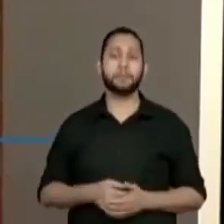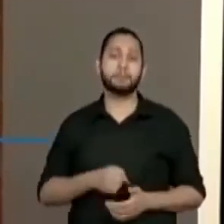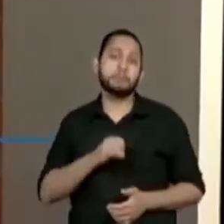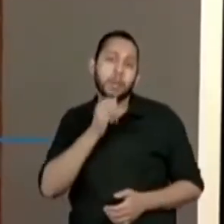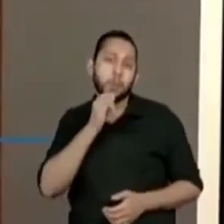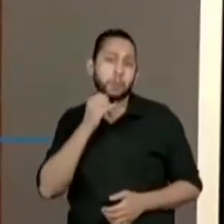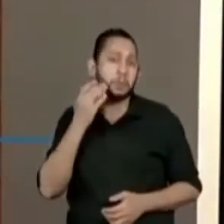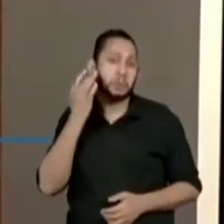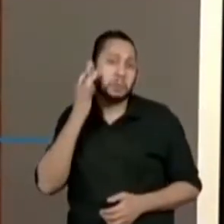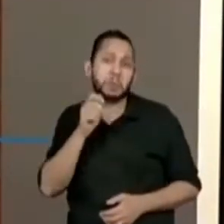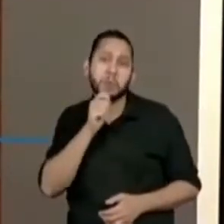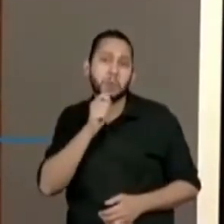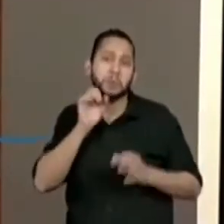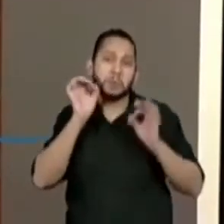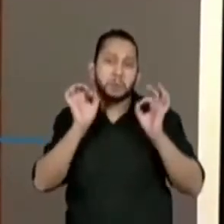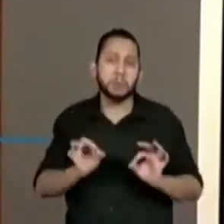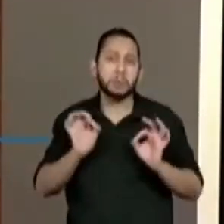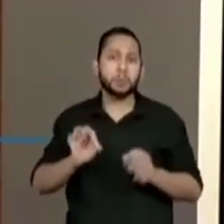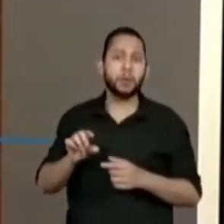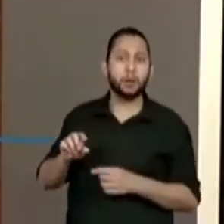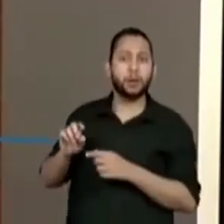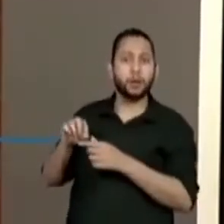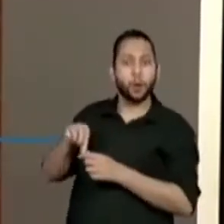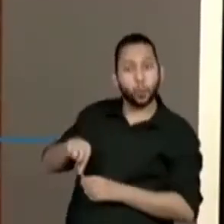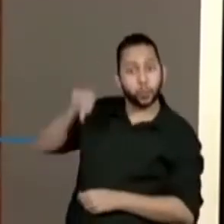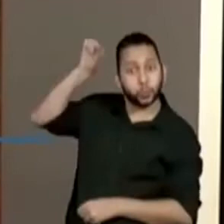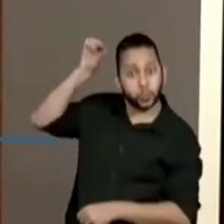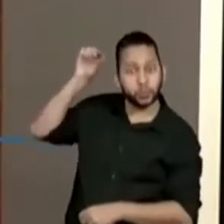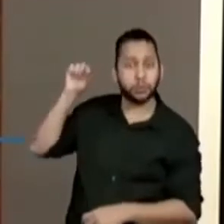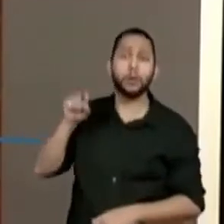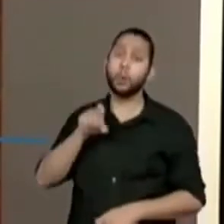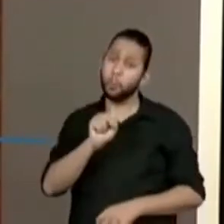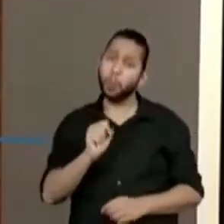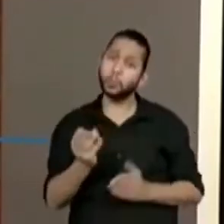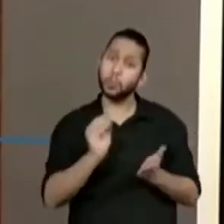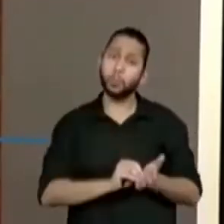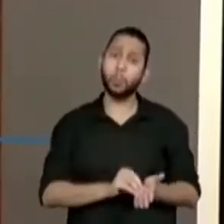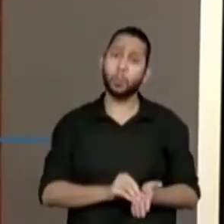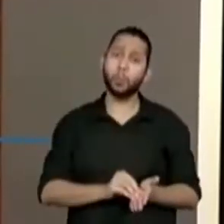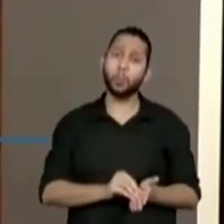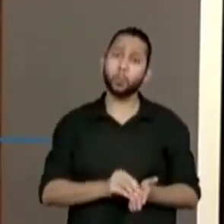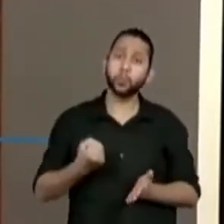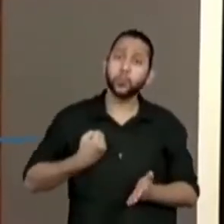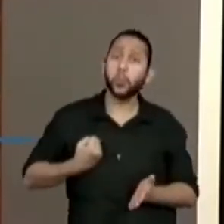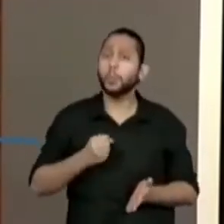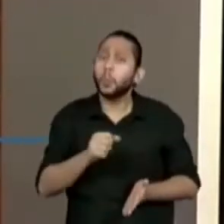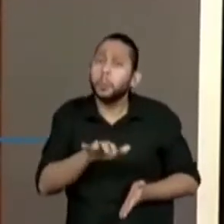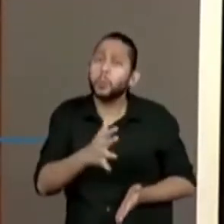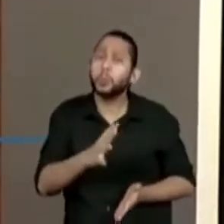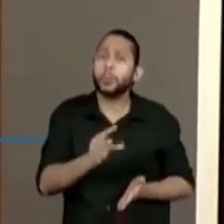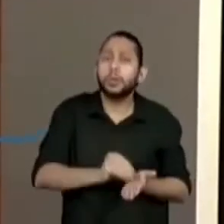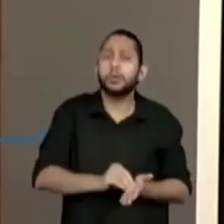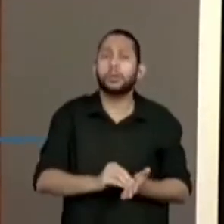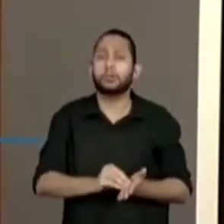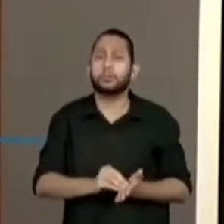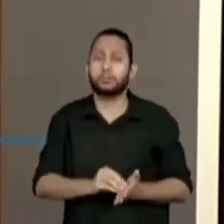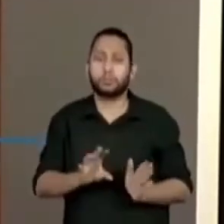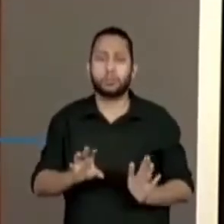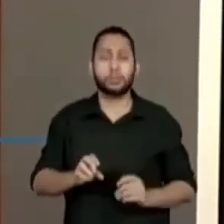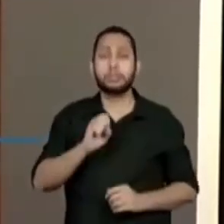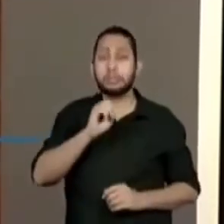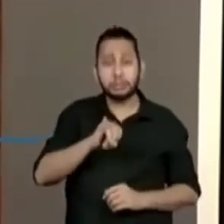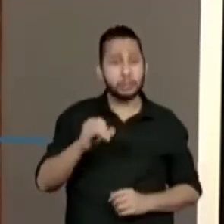sei exatamente a minha medida. Coloca o estimado, certo? Coloca o aproximado. Eu não